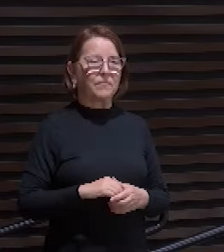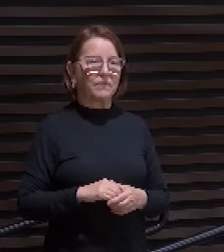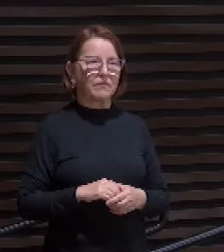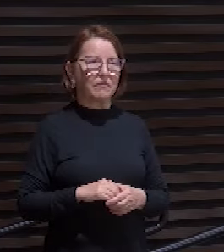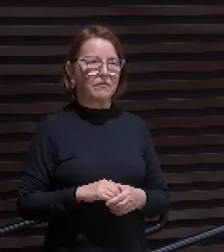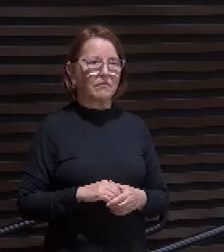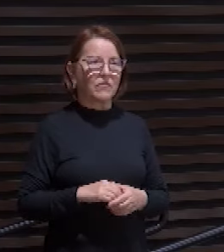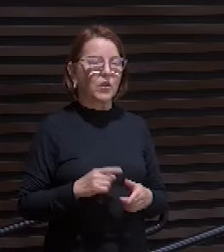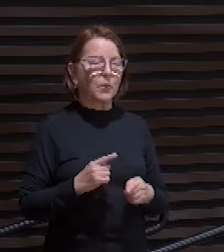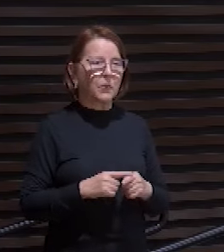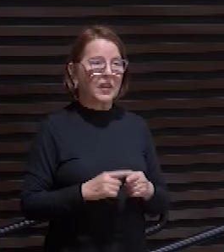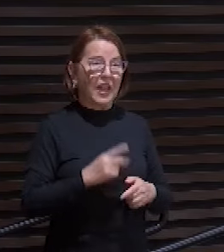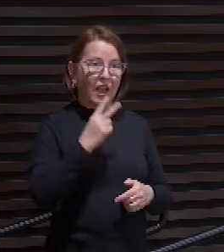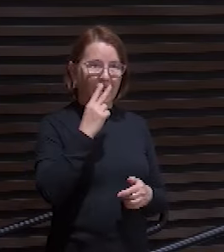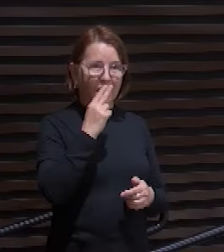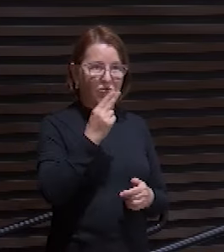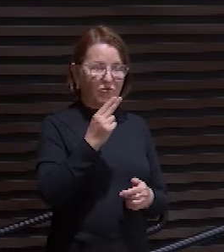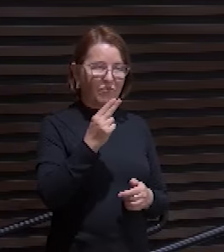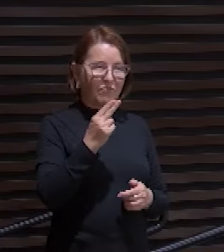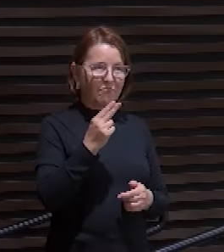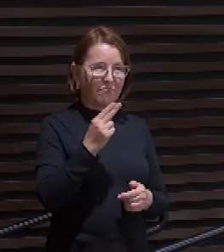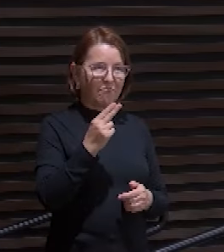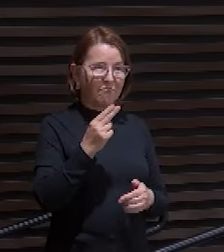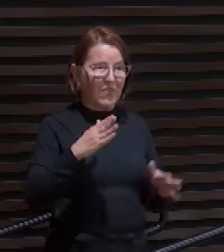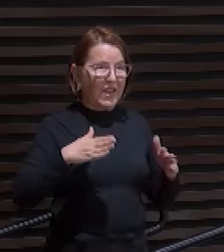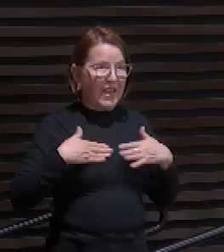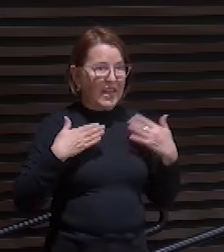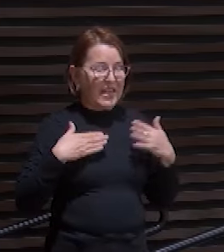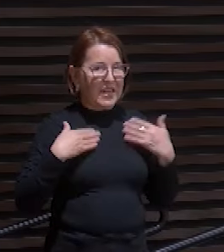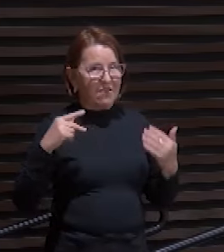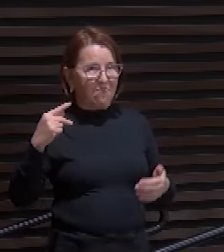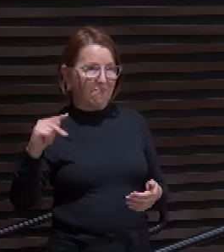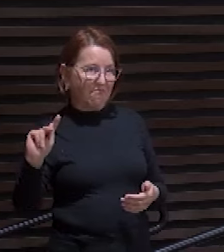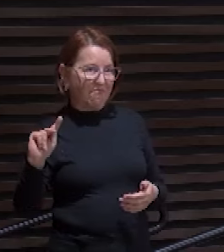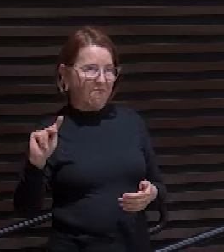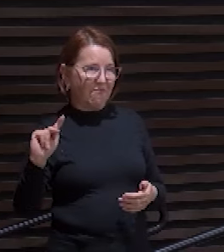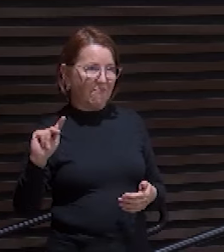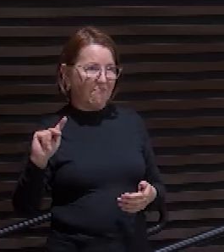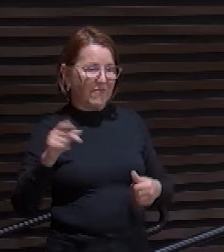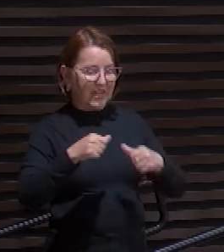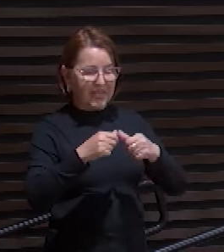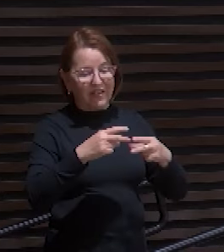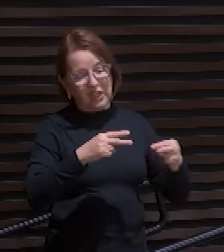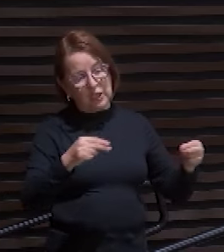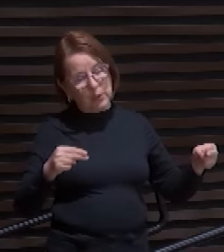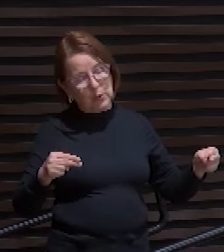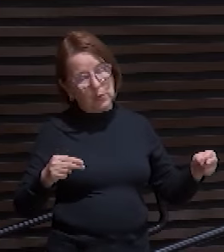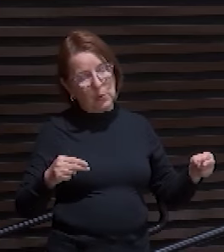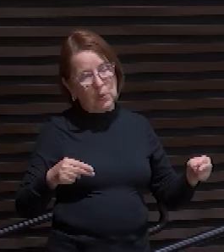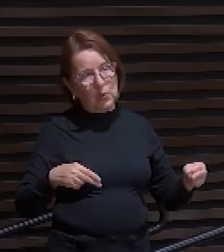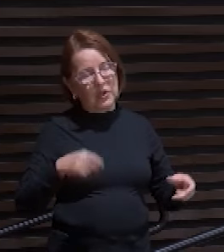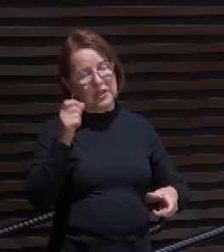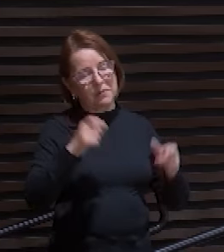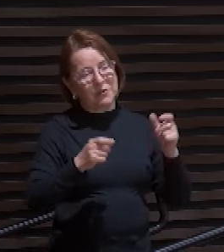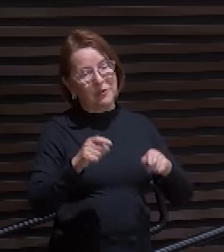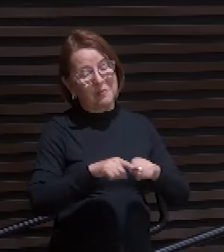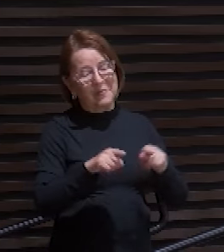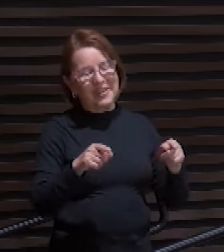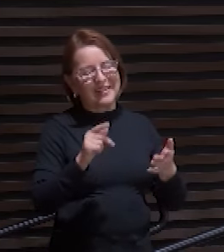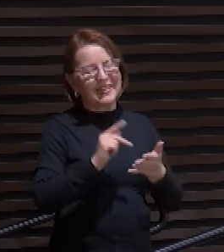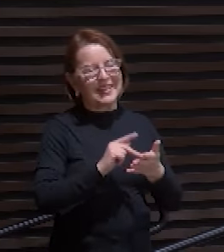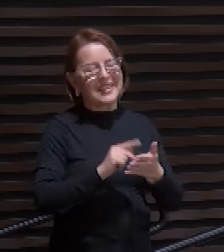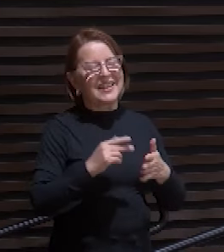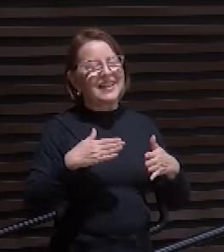Porque ele achou que as alegrias dele estavam nas coisas, em pessoas. Mas a verdadeira